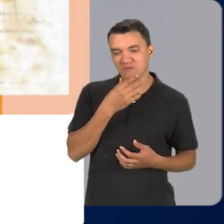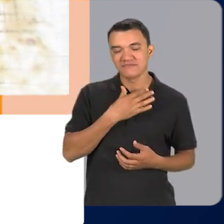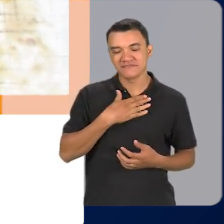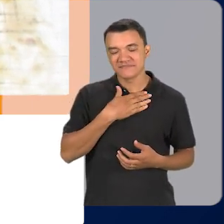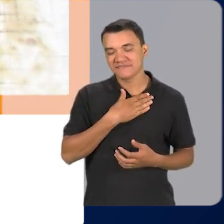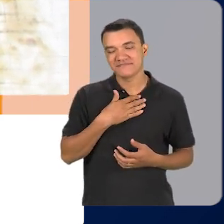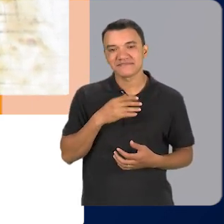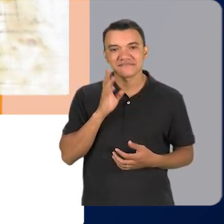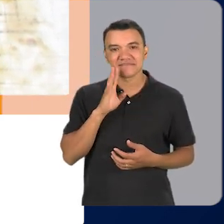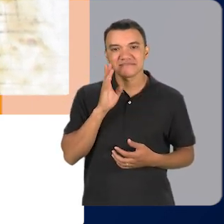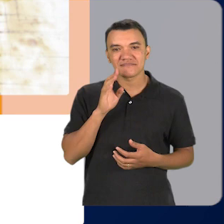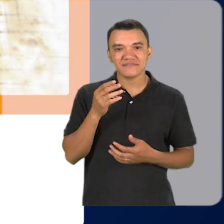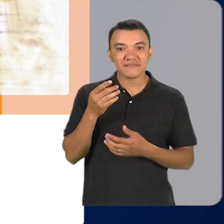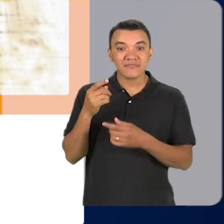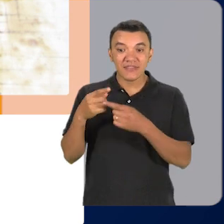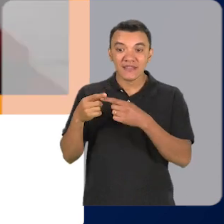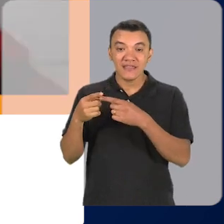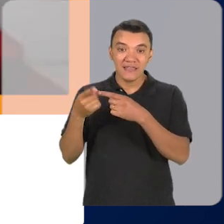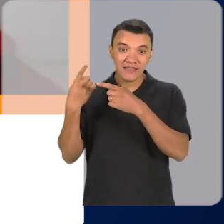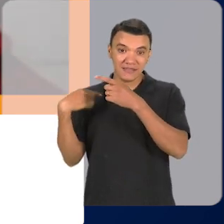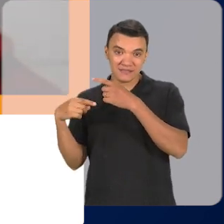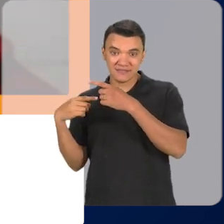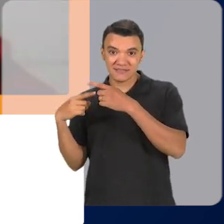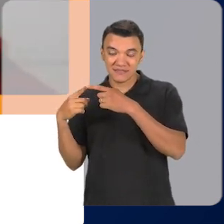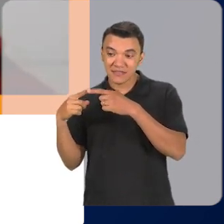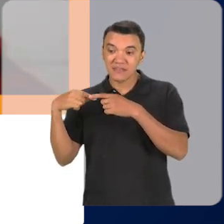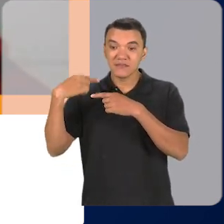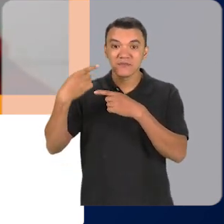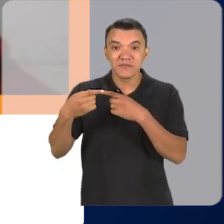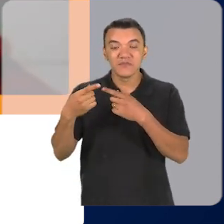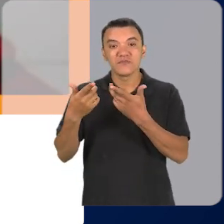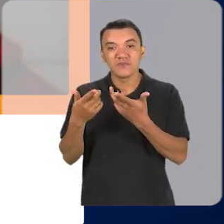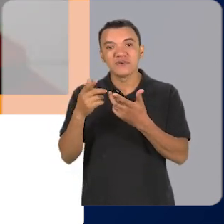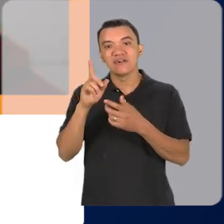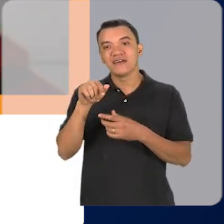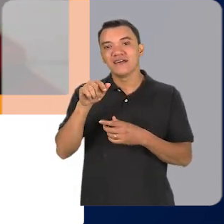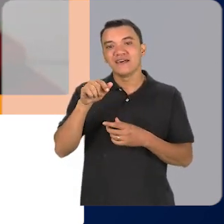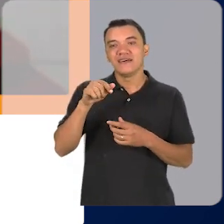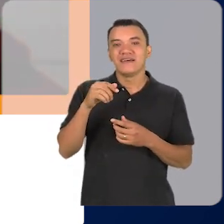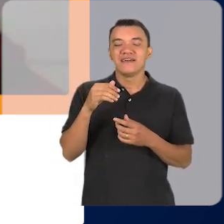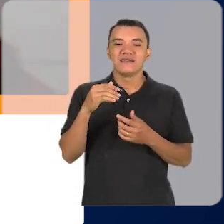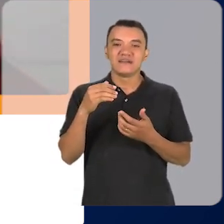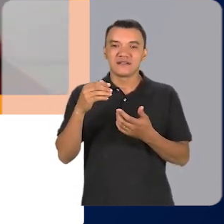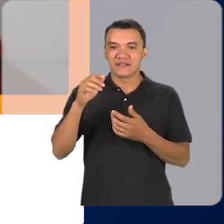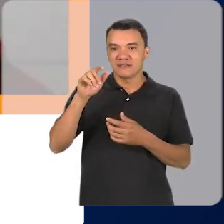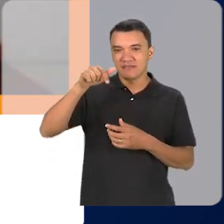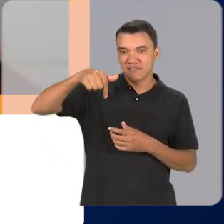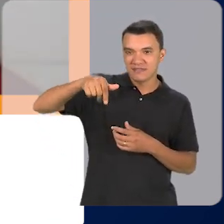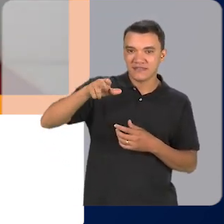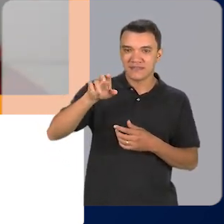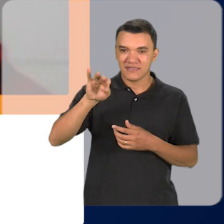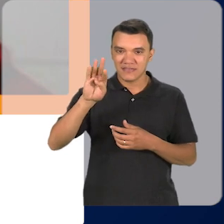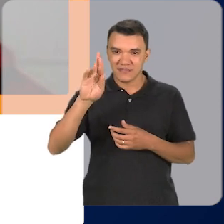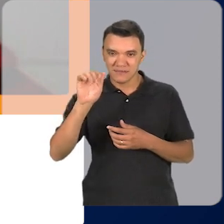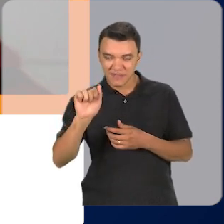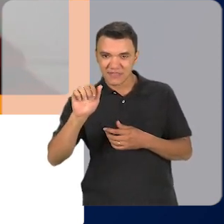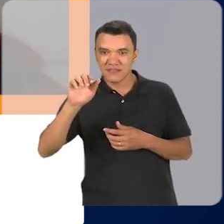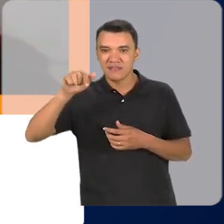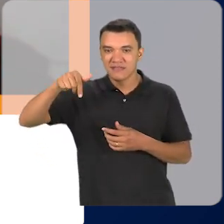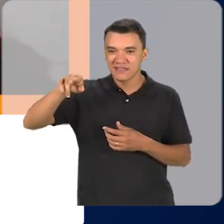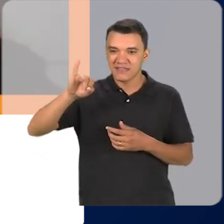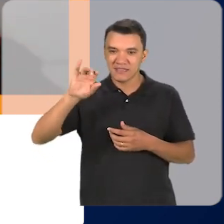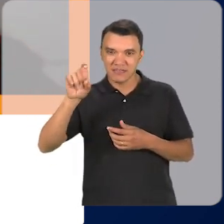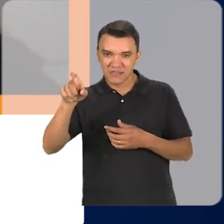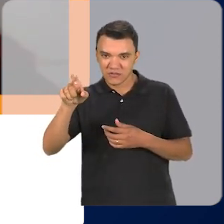nós consumia ali no canto da Rua Grande, e que também já deve ter se perdido, que faz tempo que eu não perambulo ali pela Rua Grande,